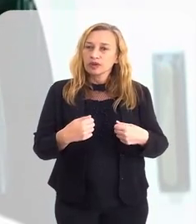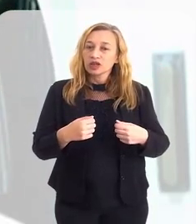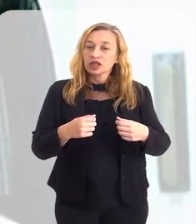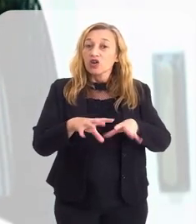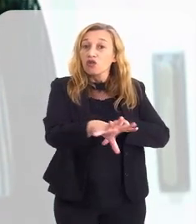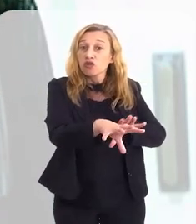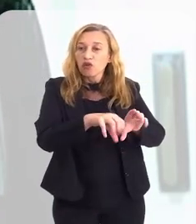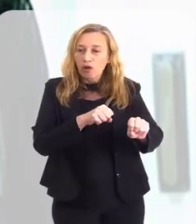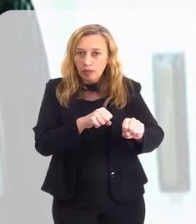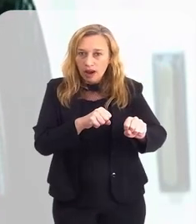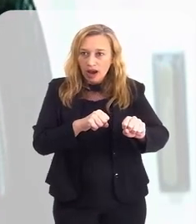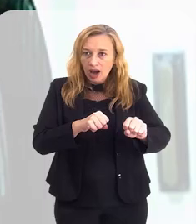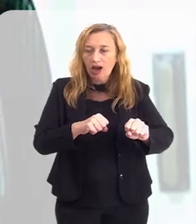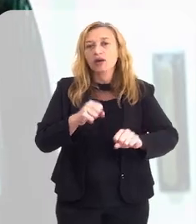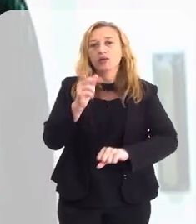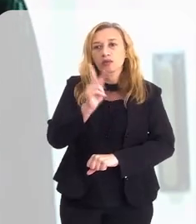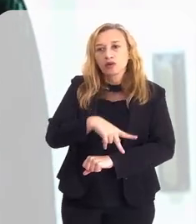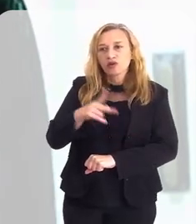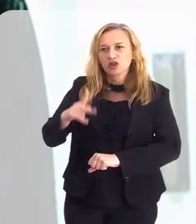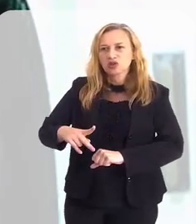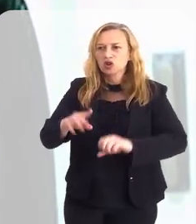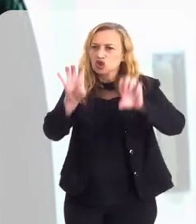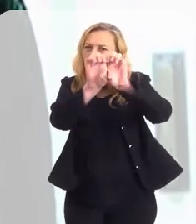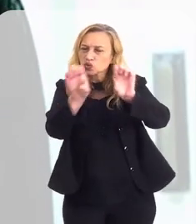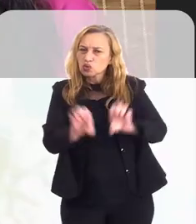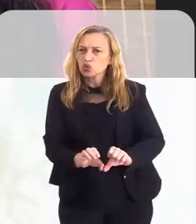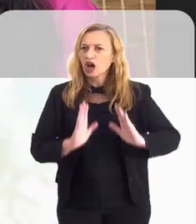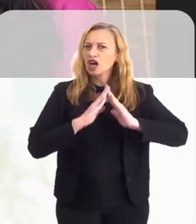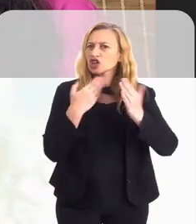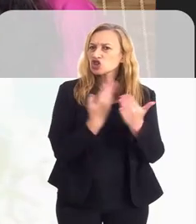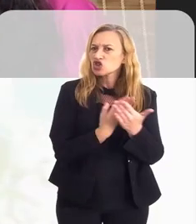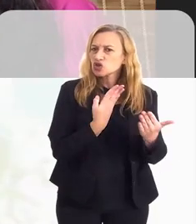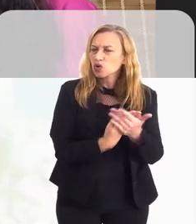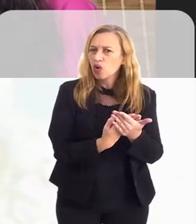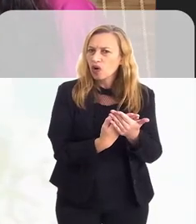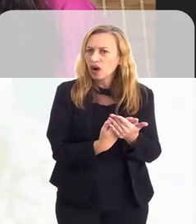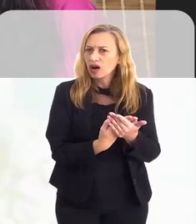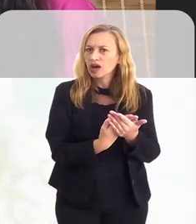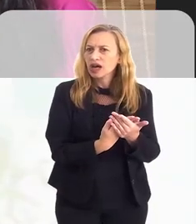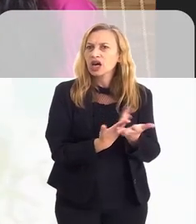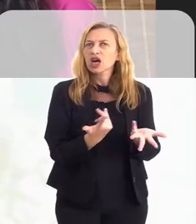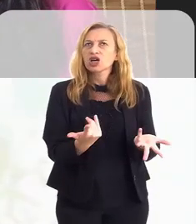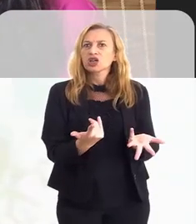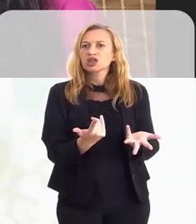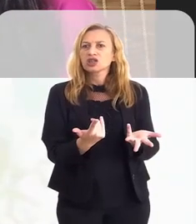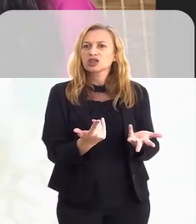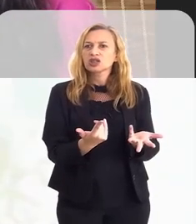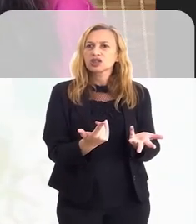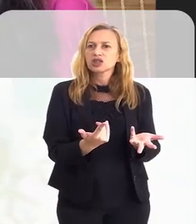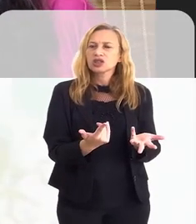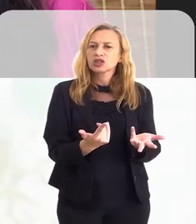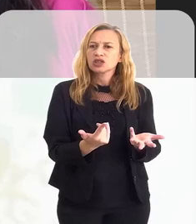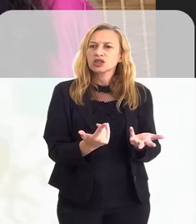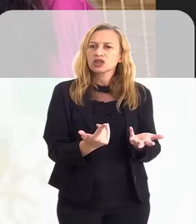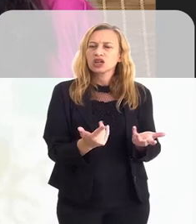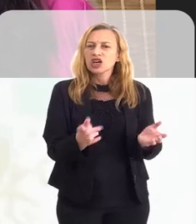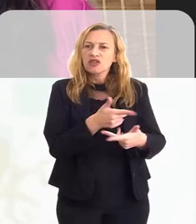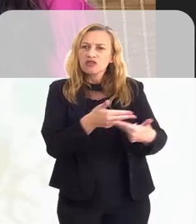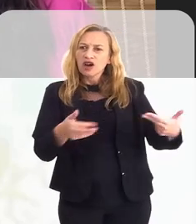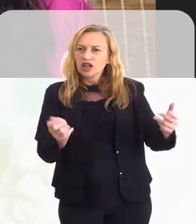que formar professores, tem que estruturar a escola, né? E aí estruturar a escola nas suas